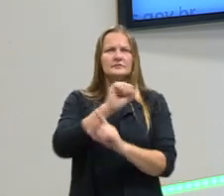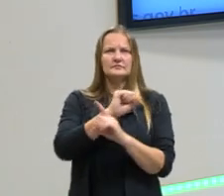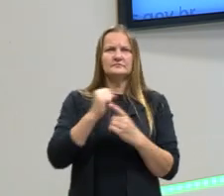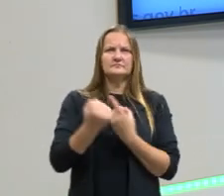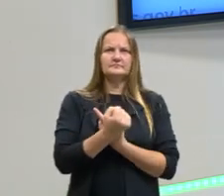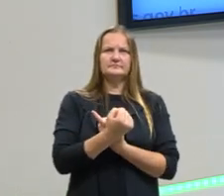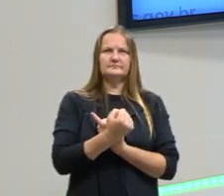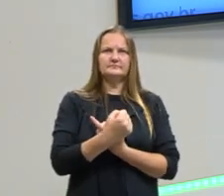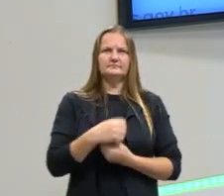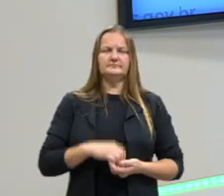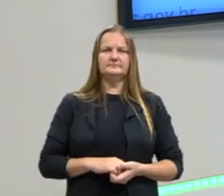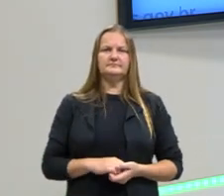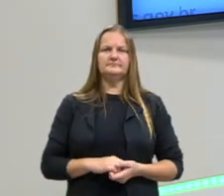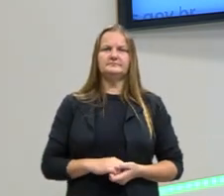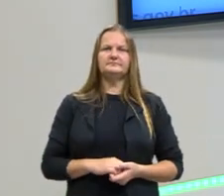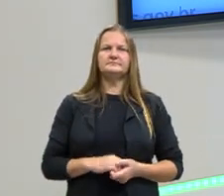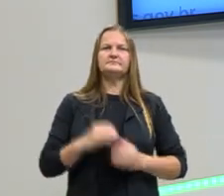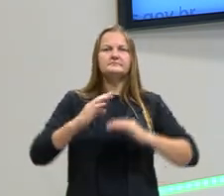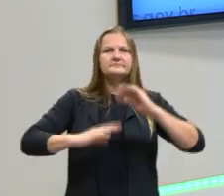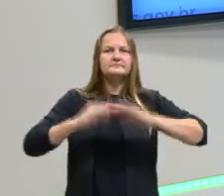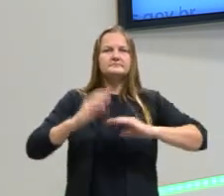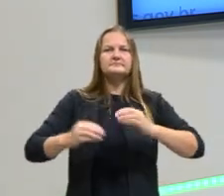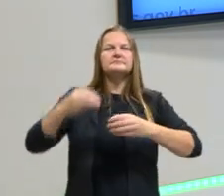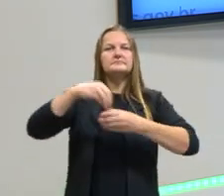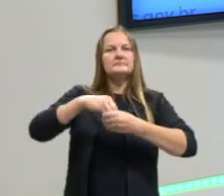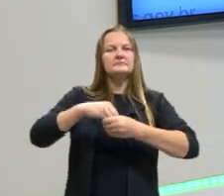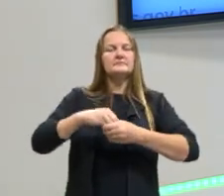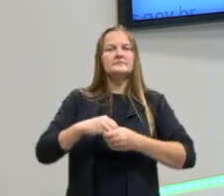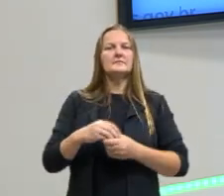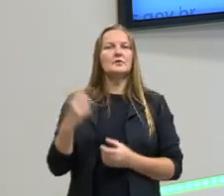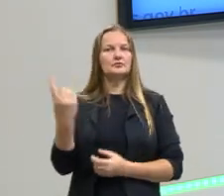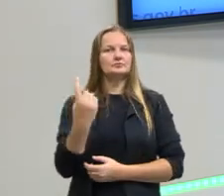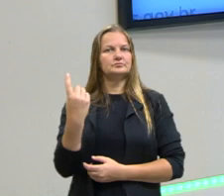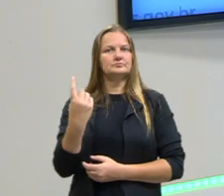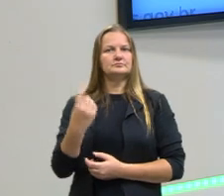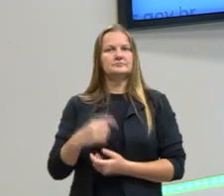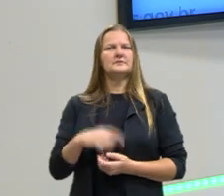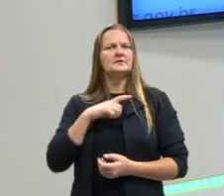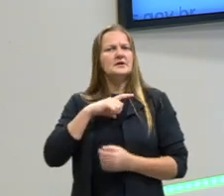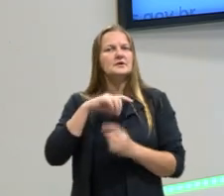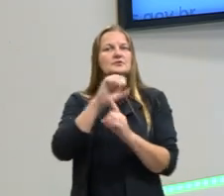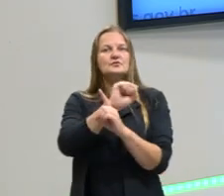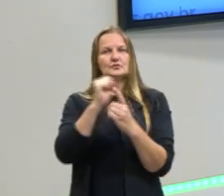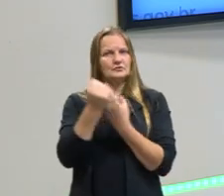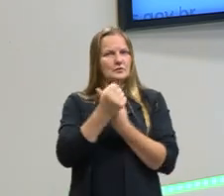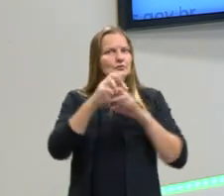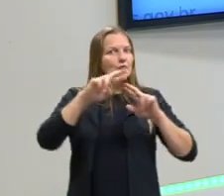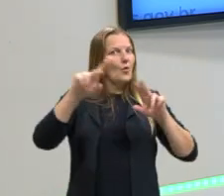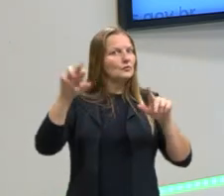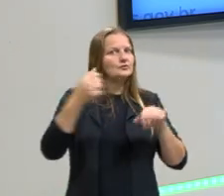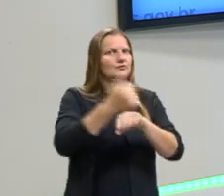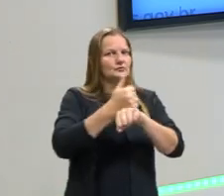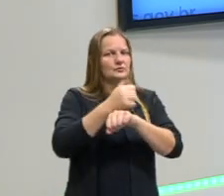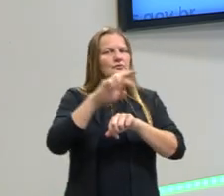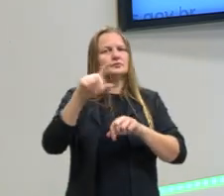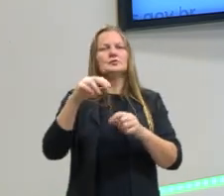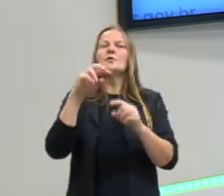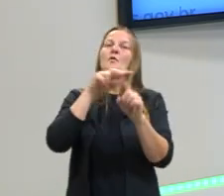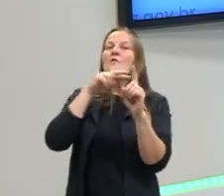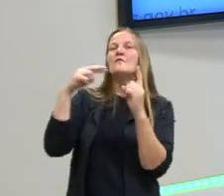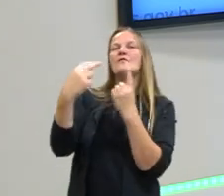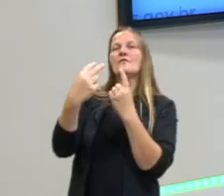sociedade que atua sobre os indivíduos Essa é a visão dele ter um outro sociólogos que trarão uma outra visão